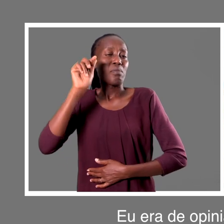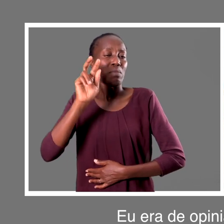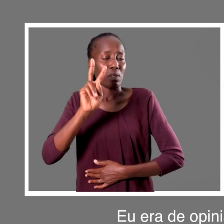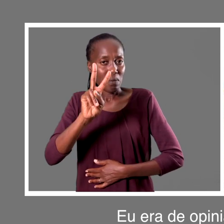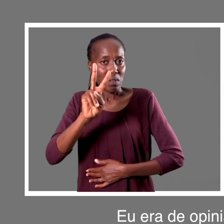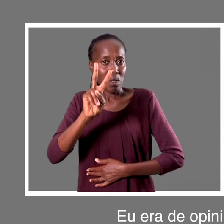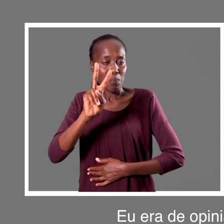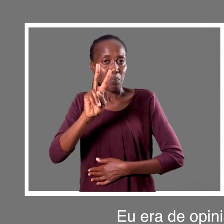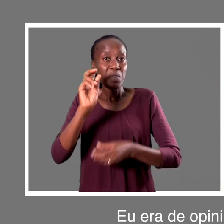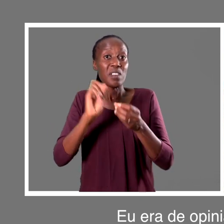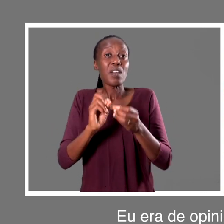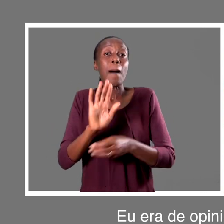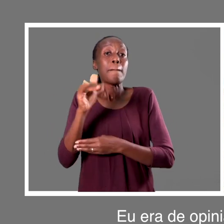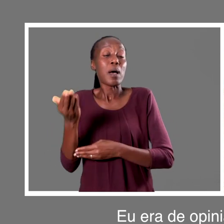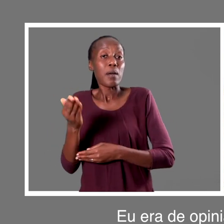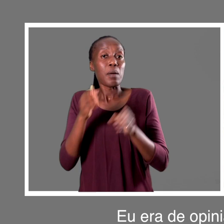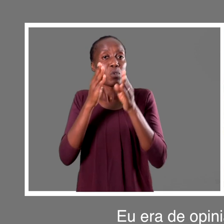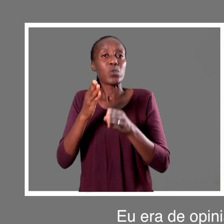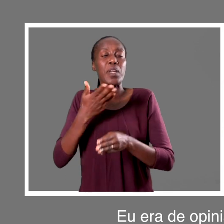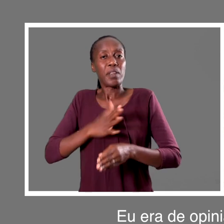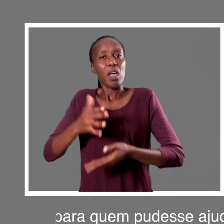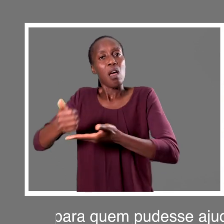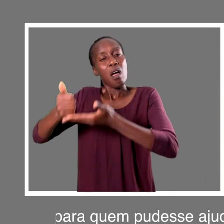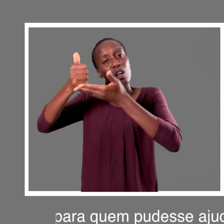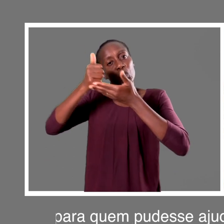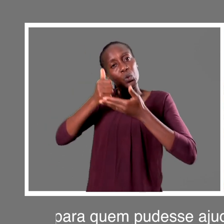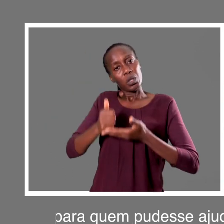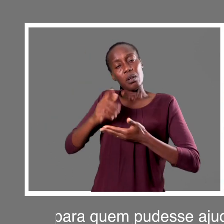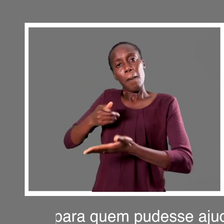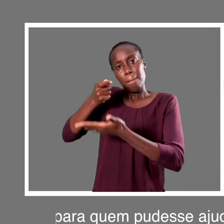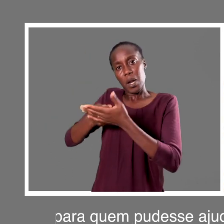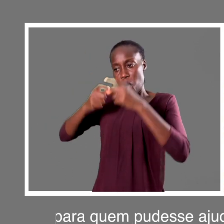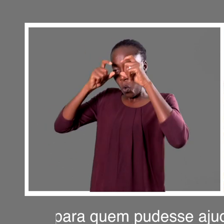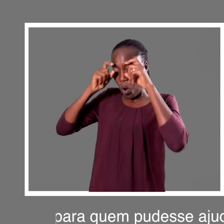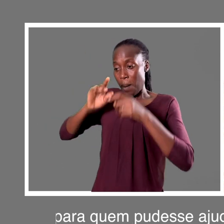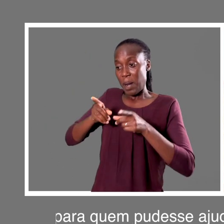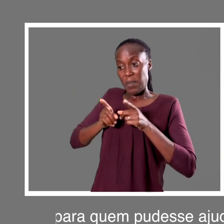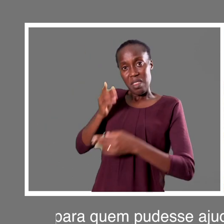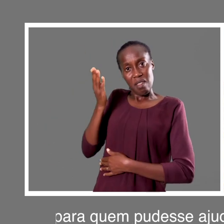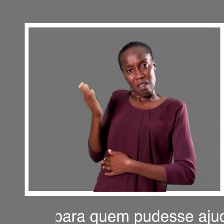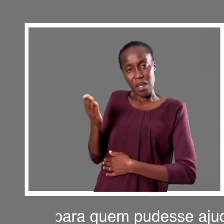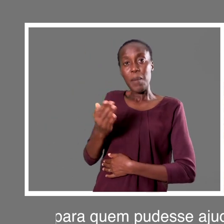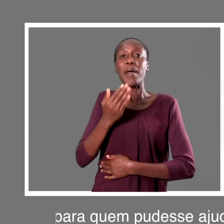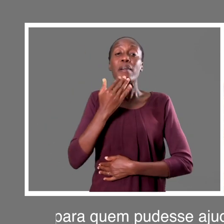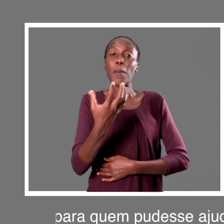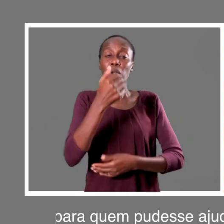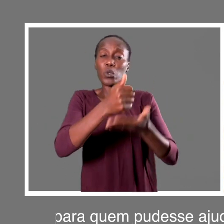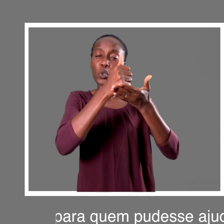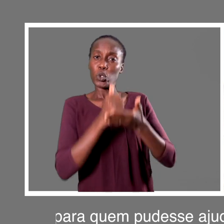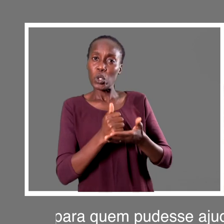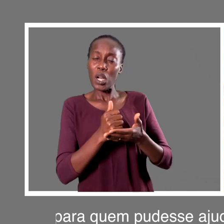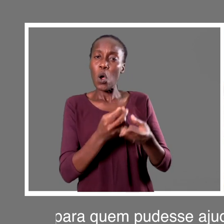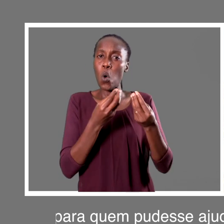falar, na hora da formação da comunicação social, para quem pudesse me ajudar a comprar óculos para essa